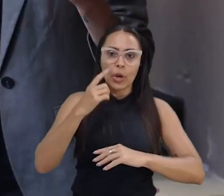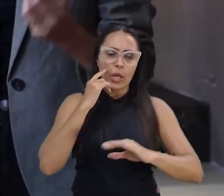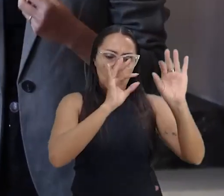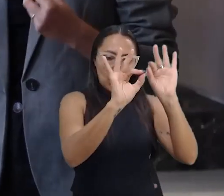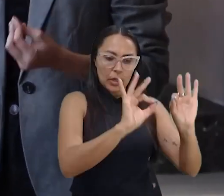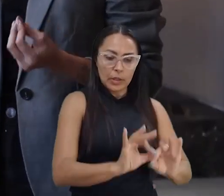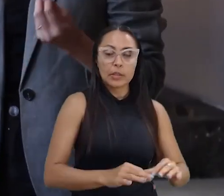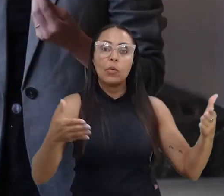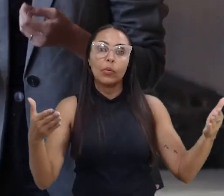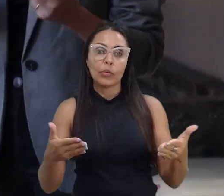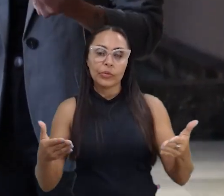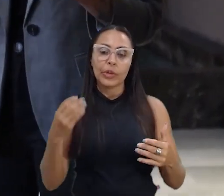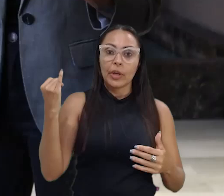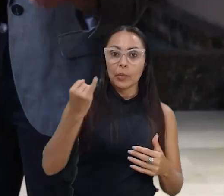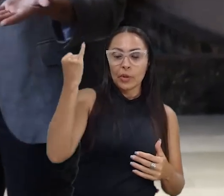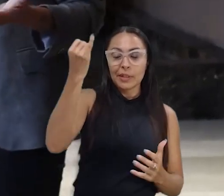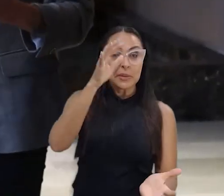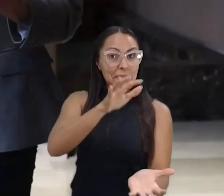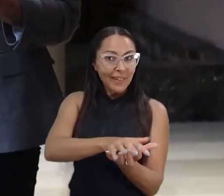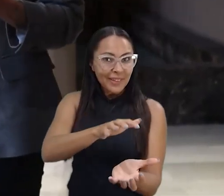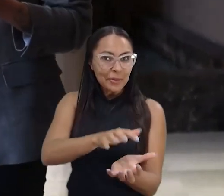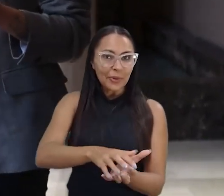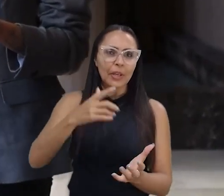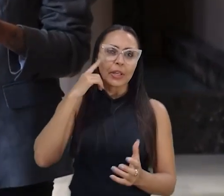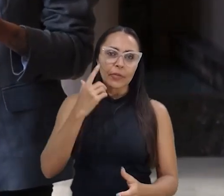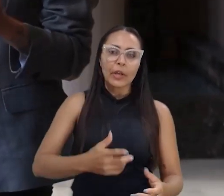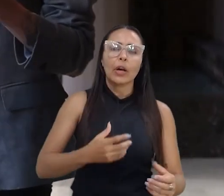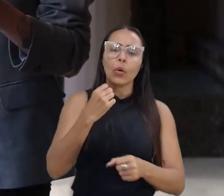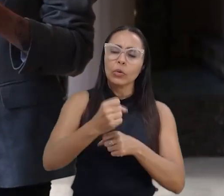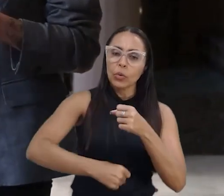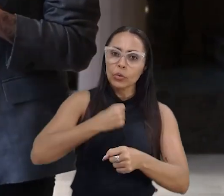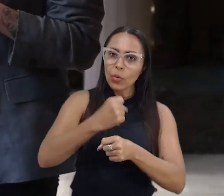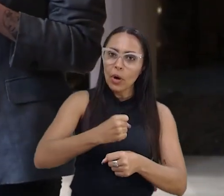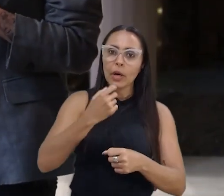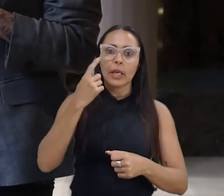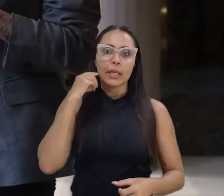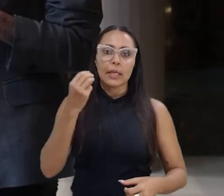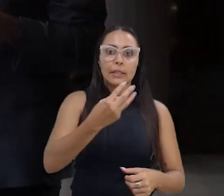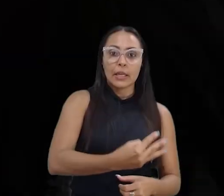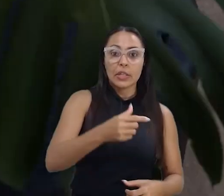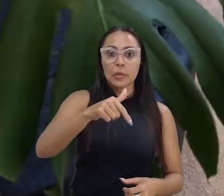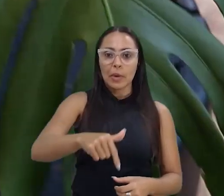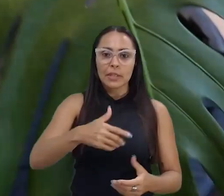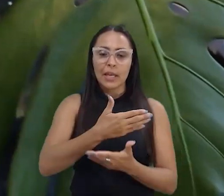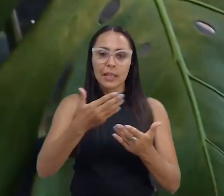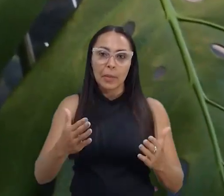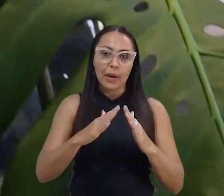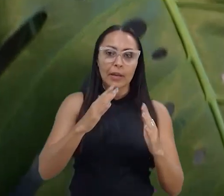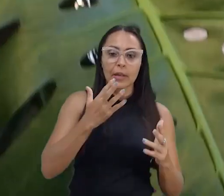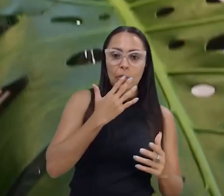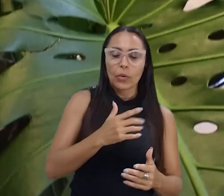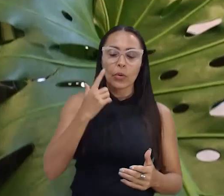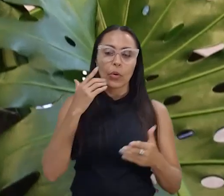hoje, mais importante no estado de Pernambuco e que vem acontecendo todo ano. Essa é a nossa 37ª edição. Uma forte